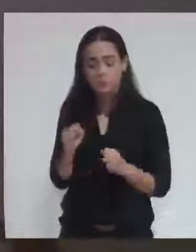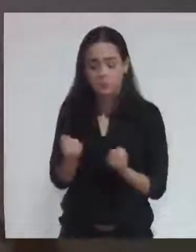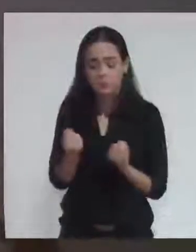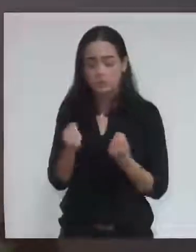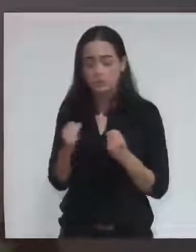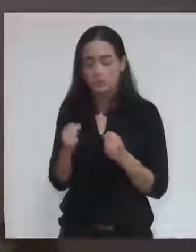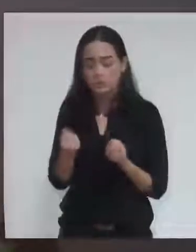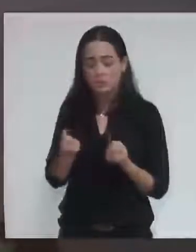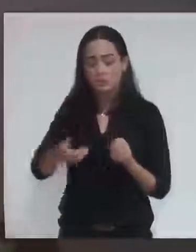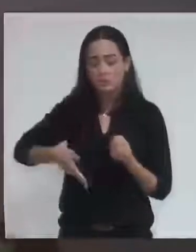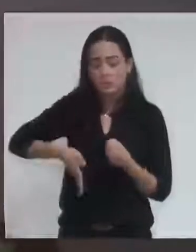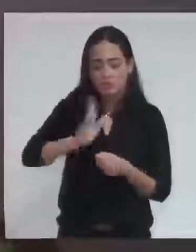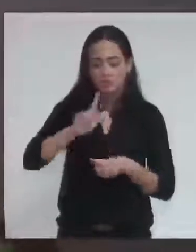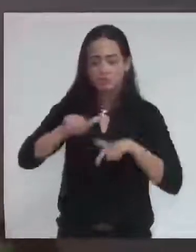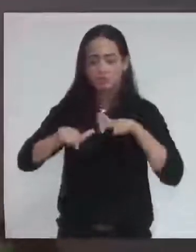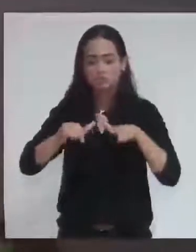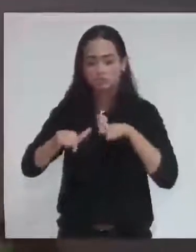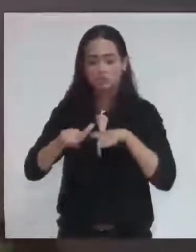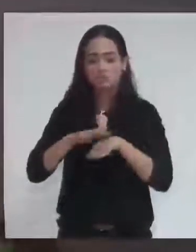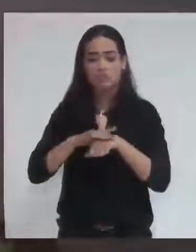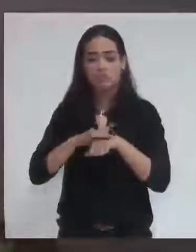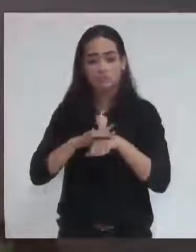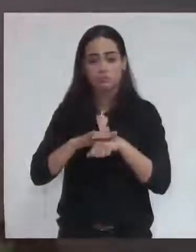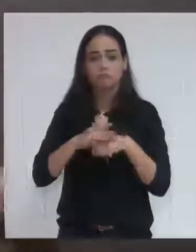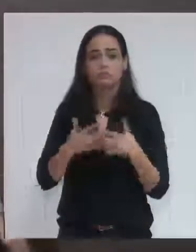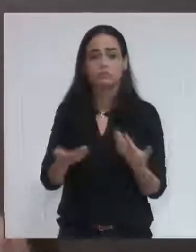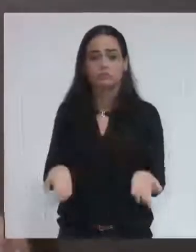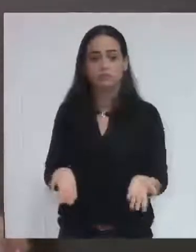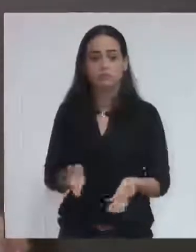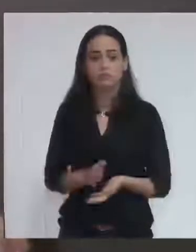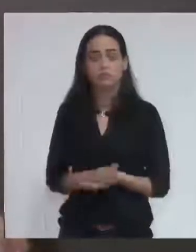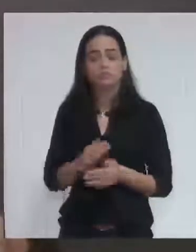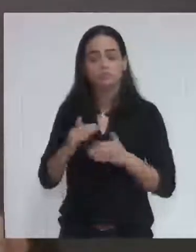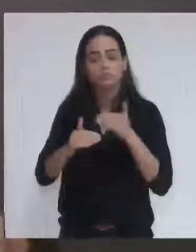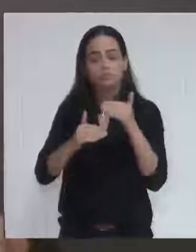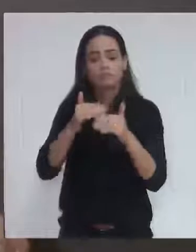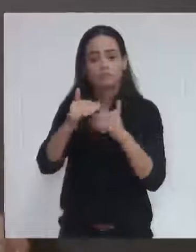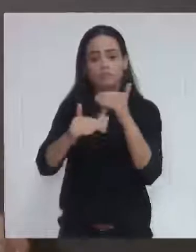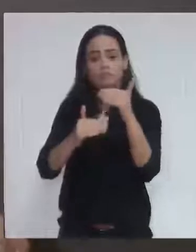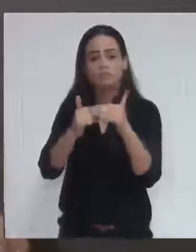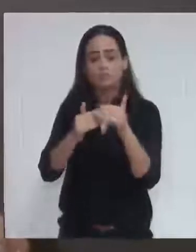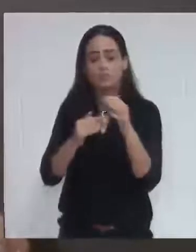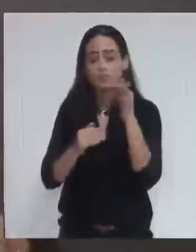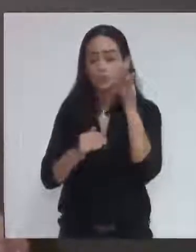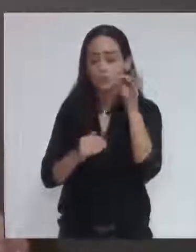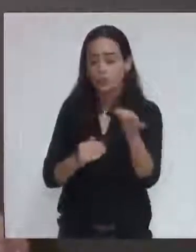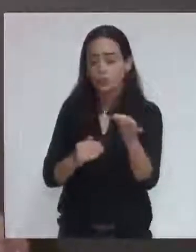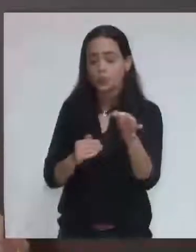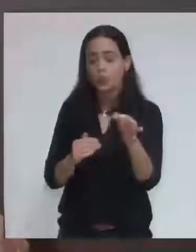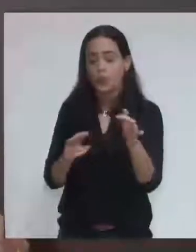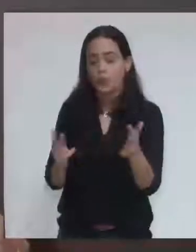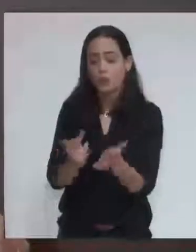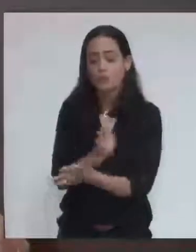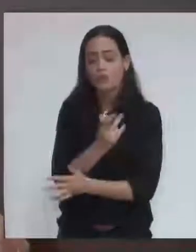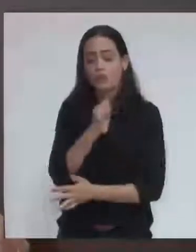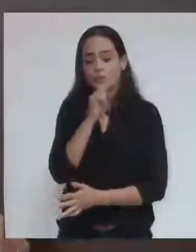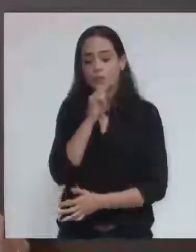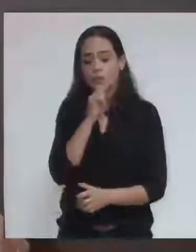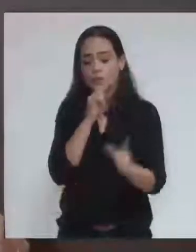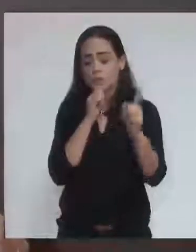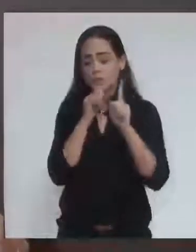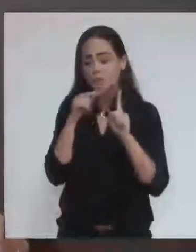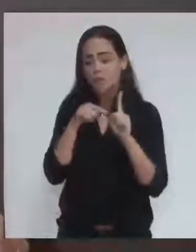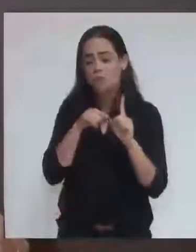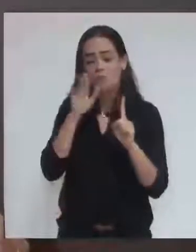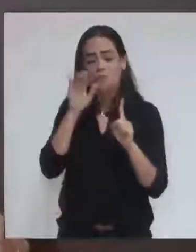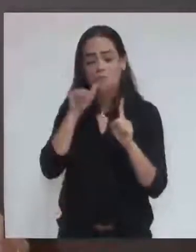perde a médio e longo prazo, um funcionário que hoje, de repente, é um funcionário exemplar, um funcionário bom, esse